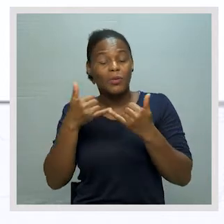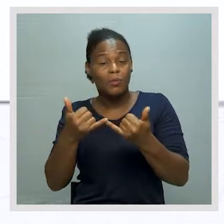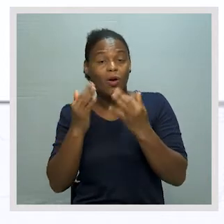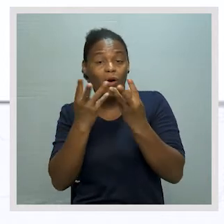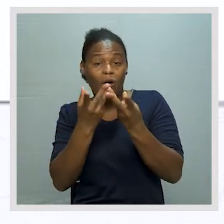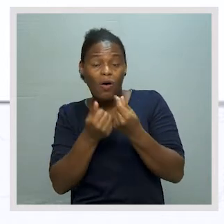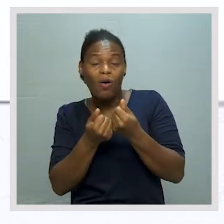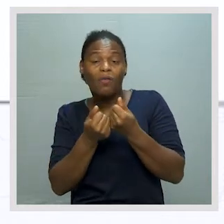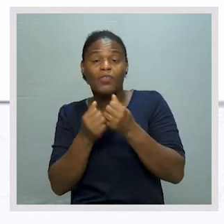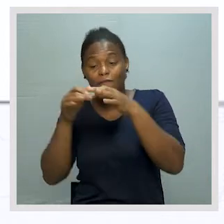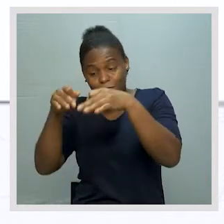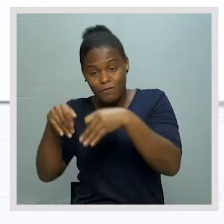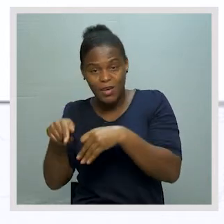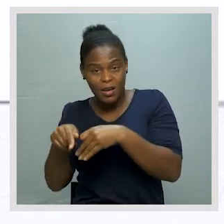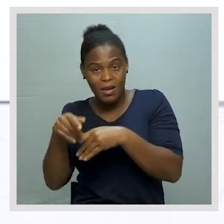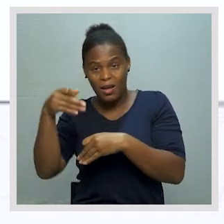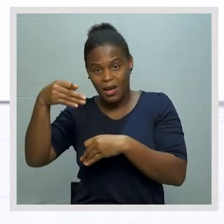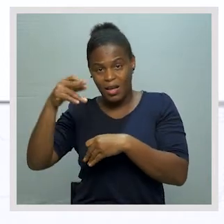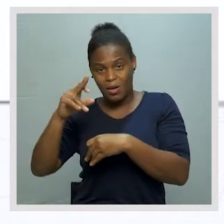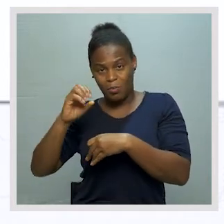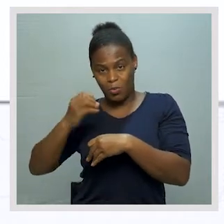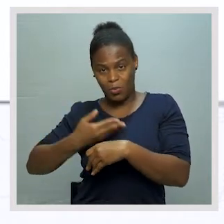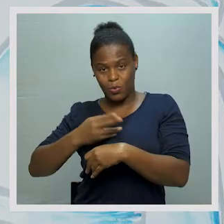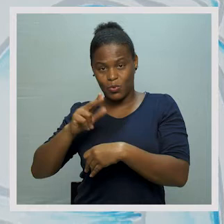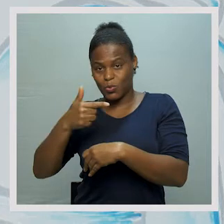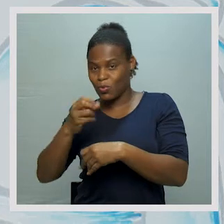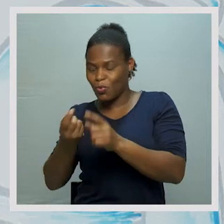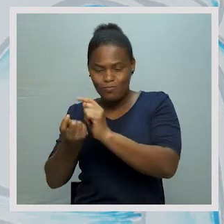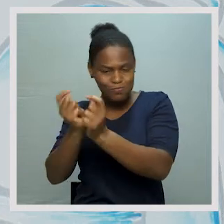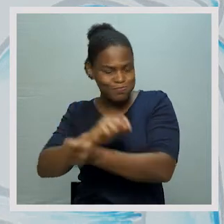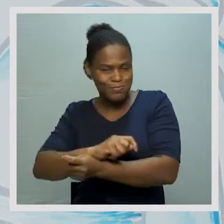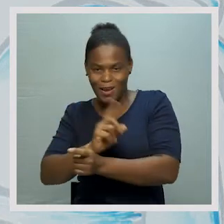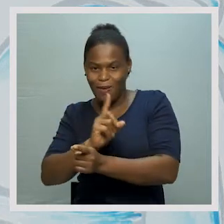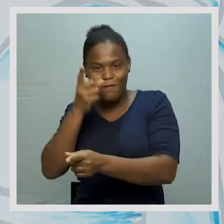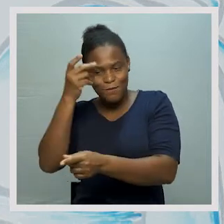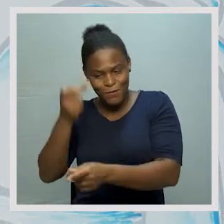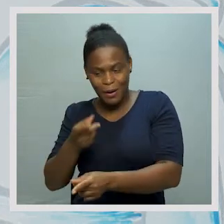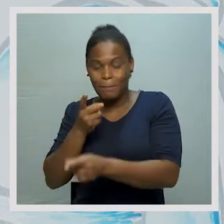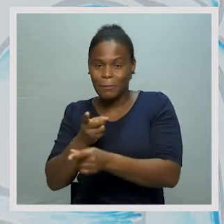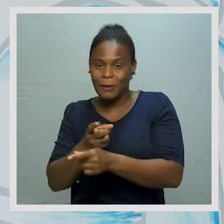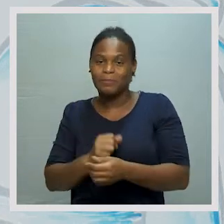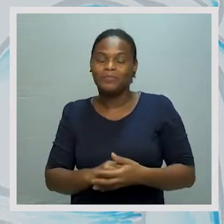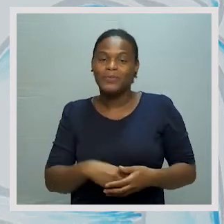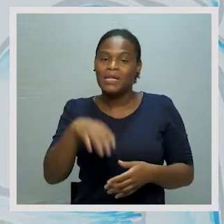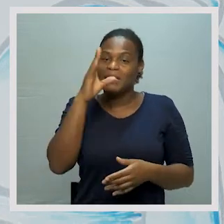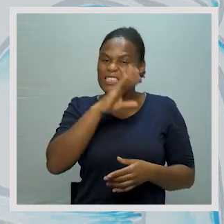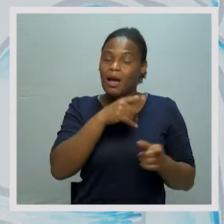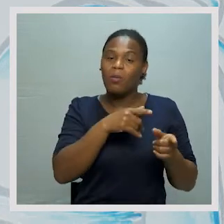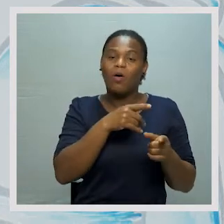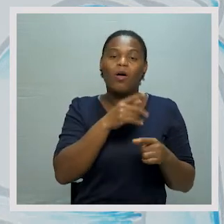que é o produto, não vai se alterar. Então, se você lá em casa trocar a ordem